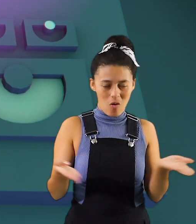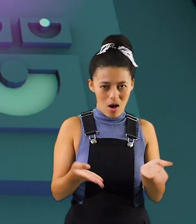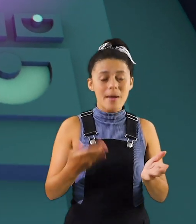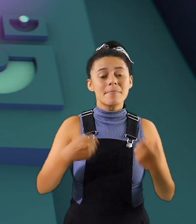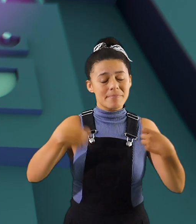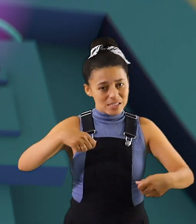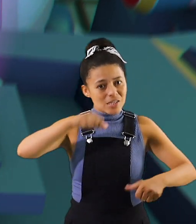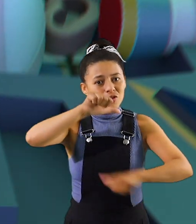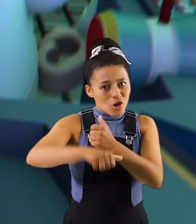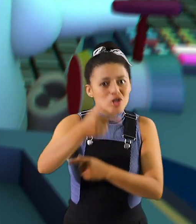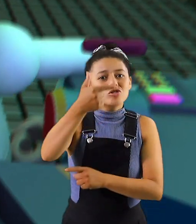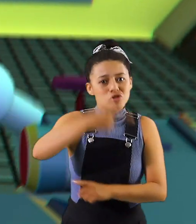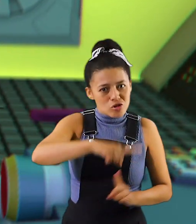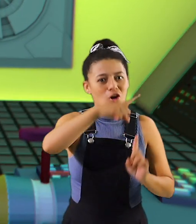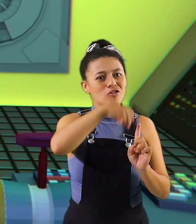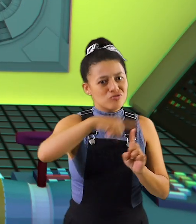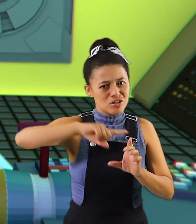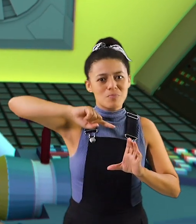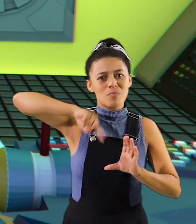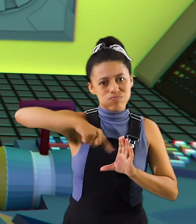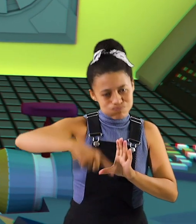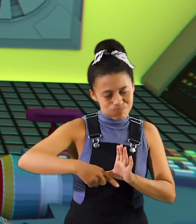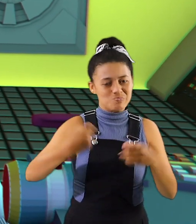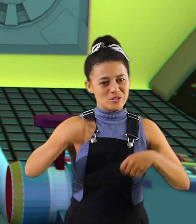Temos que trocar de broca agora!